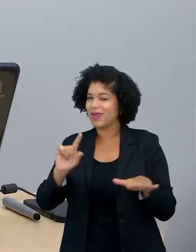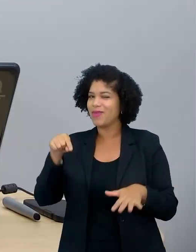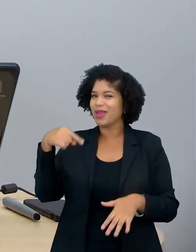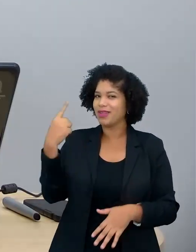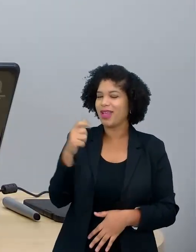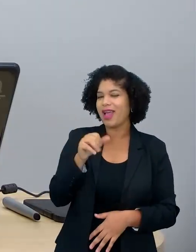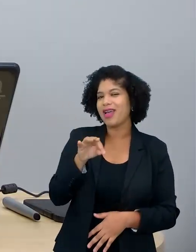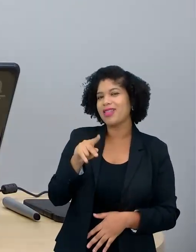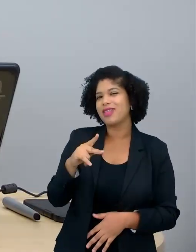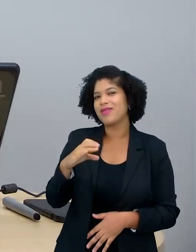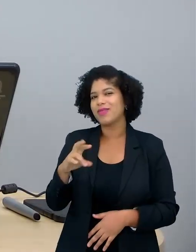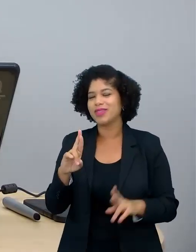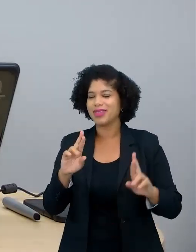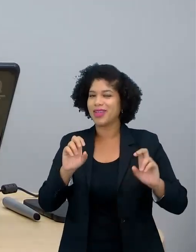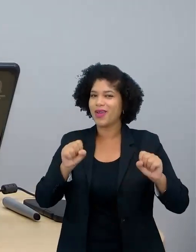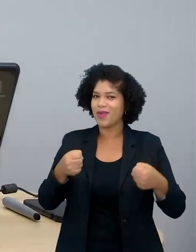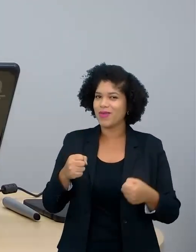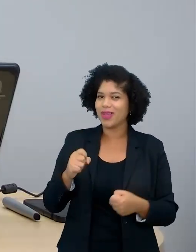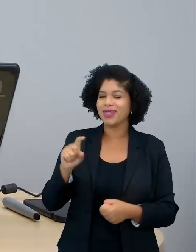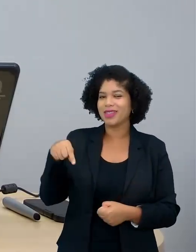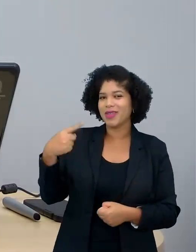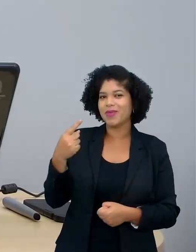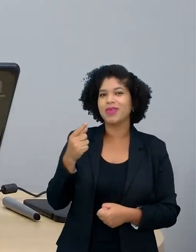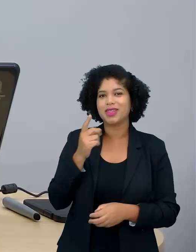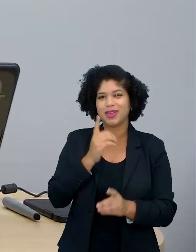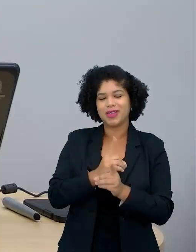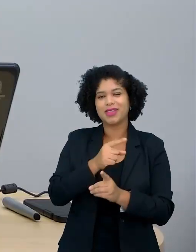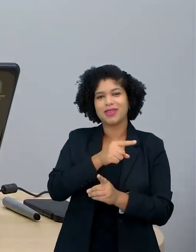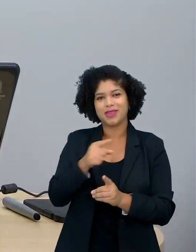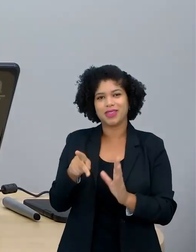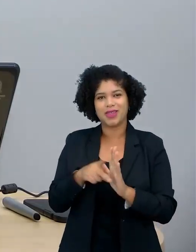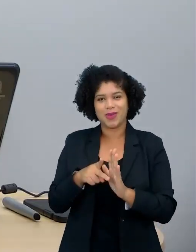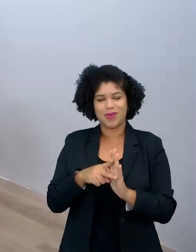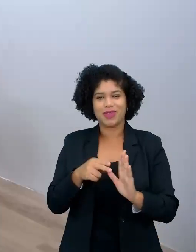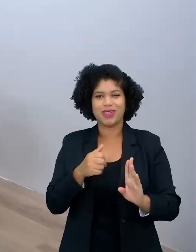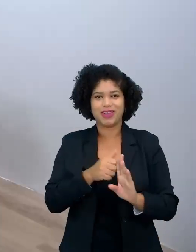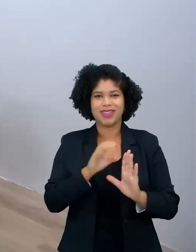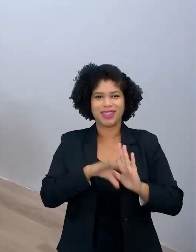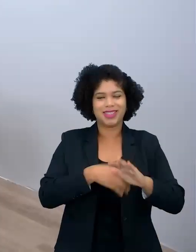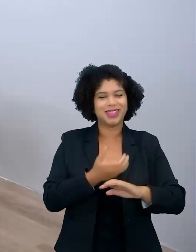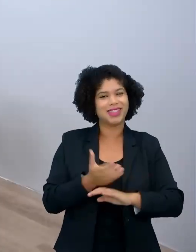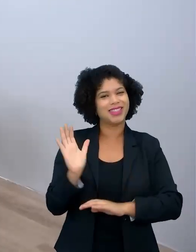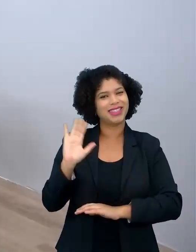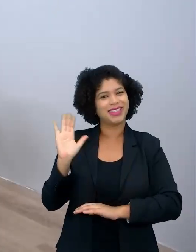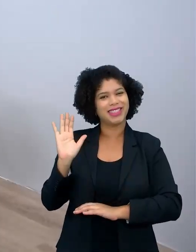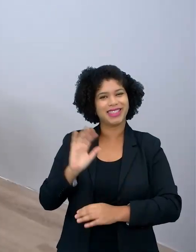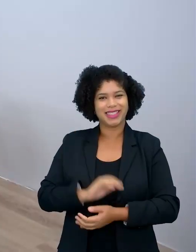a TPC de recuperação e até daqui a pouquinho aí com a TPC de currículo para quem for acompanhar. Tchau, tchau!